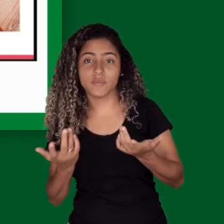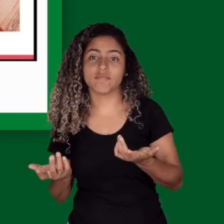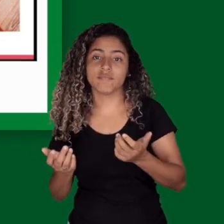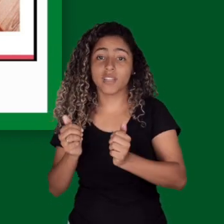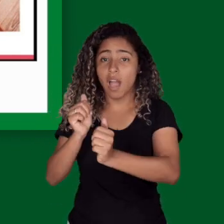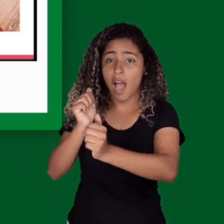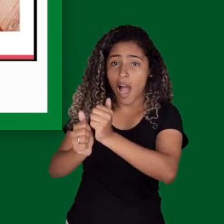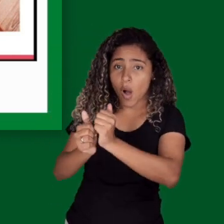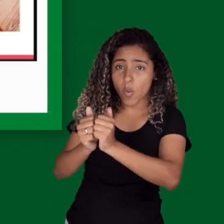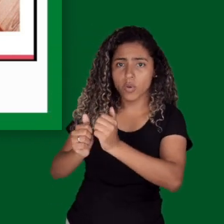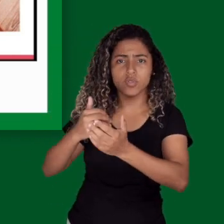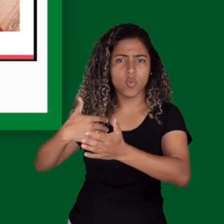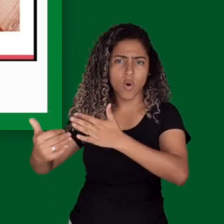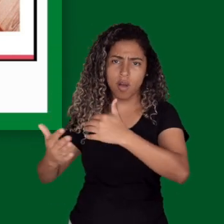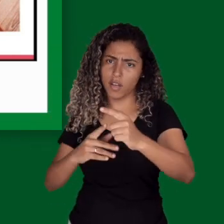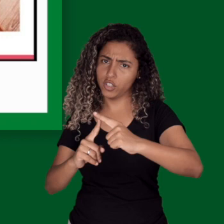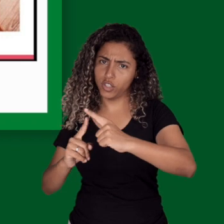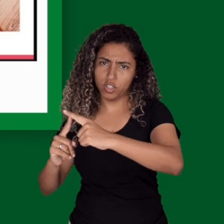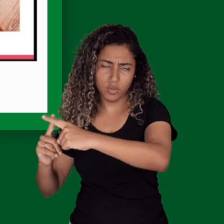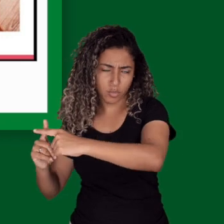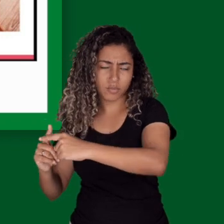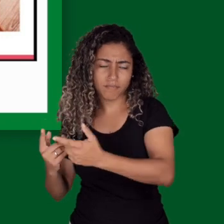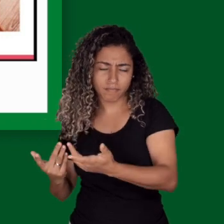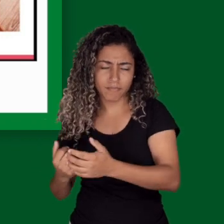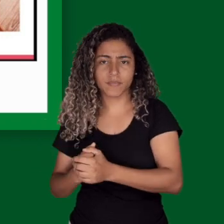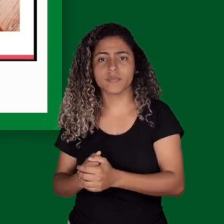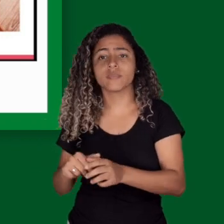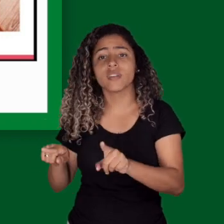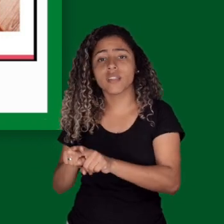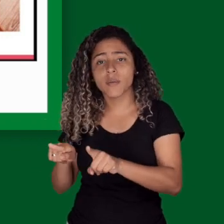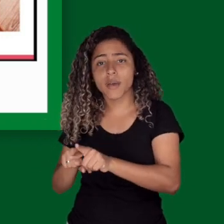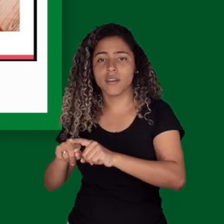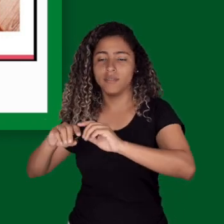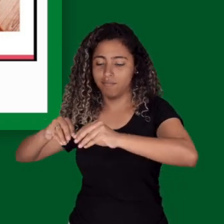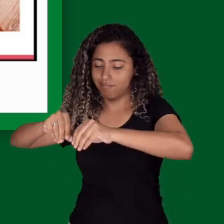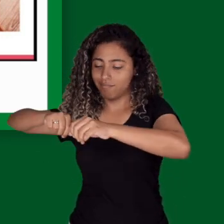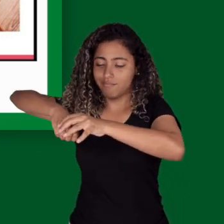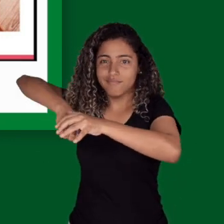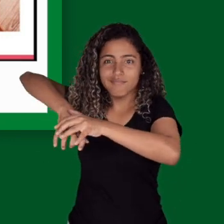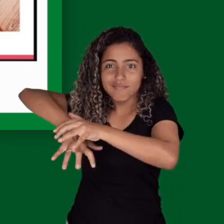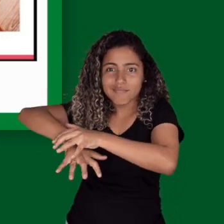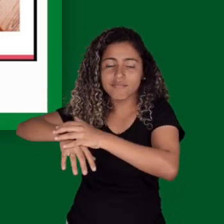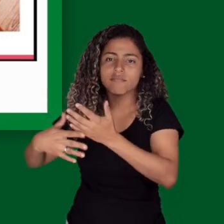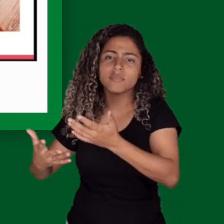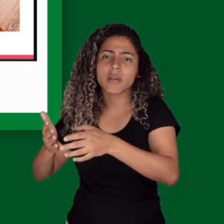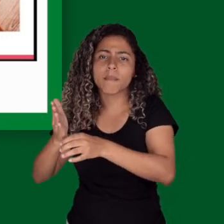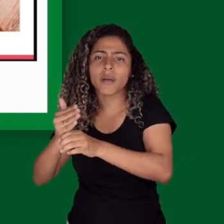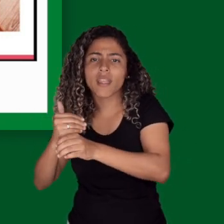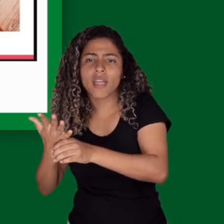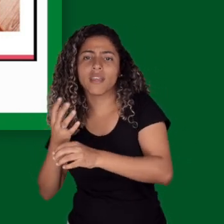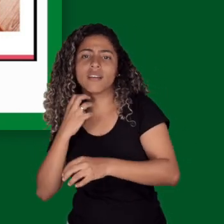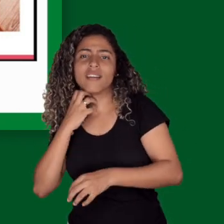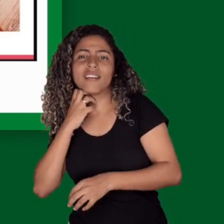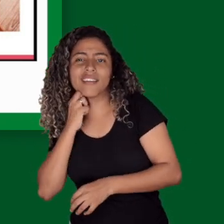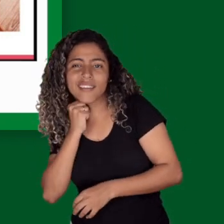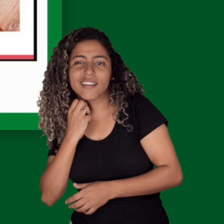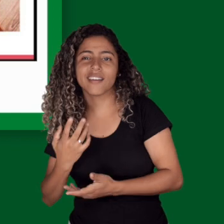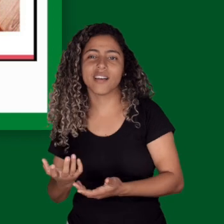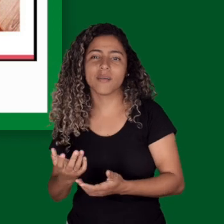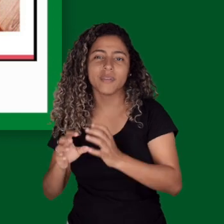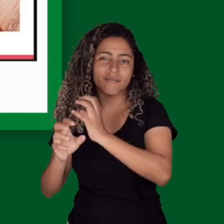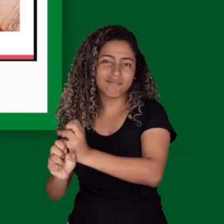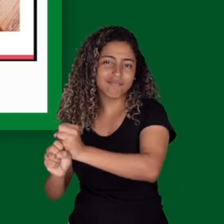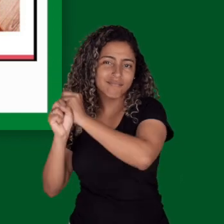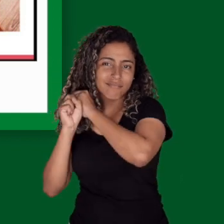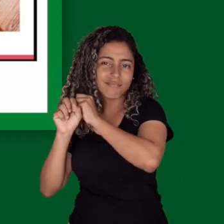nas raízes e tubérculos, como as batatas, o inhame, o cará, a mandioca, nos pães, no